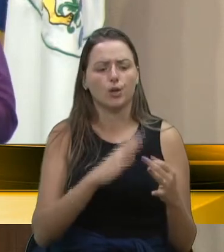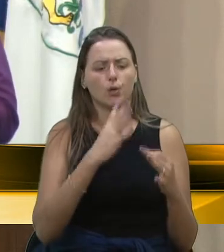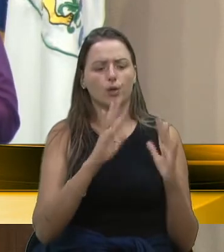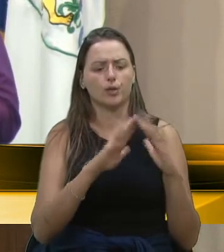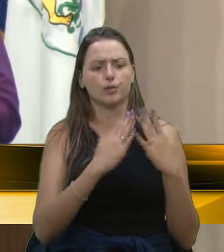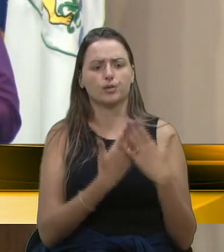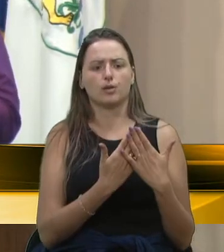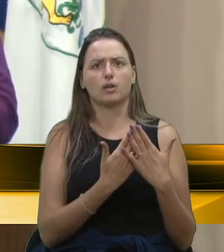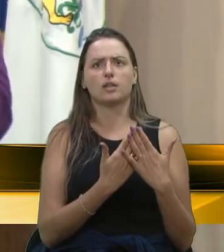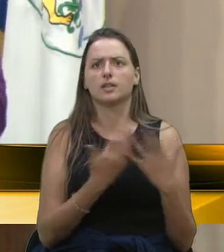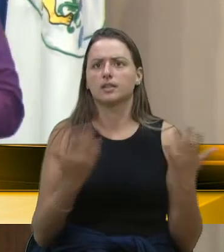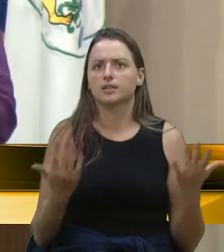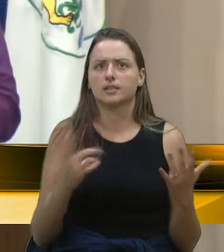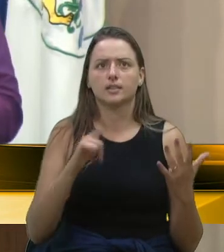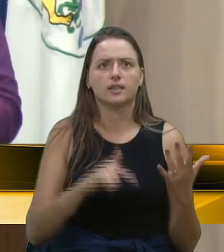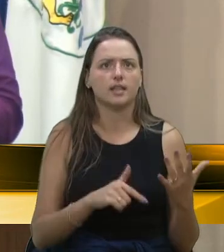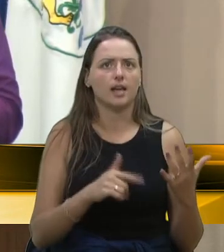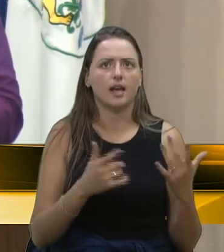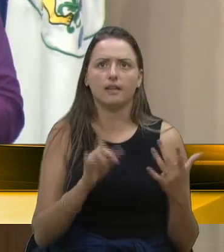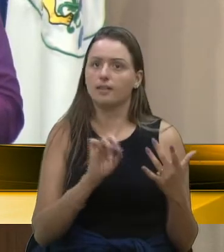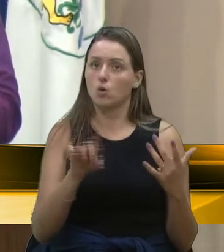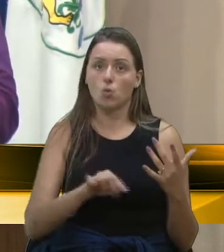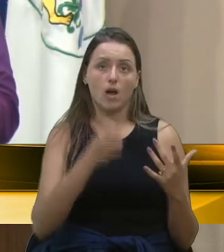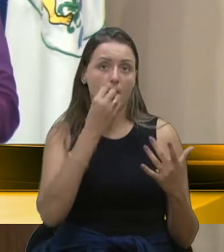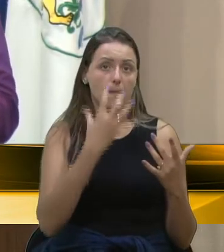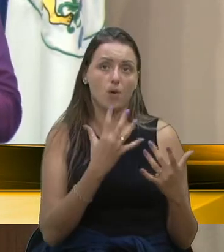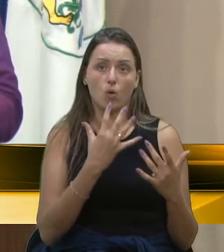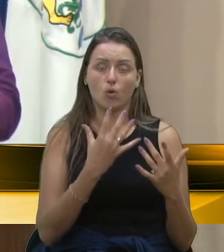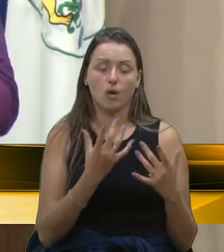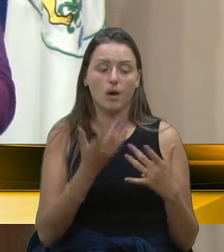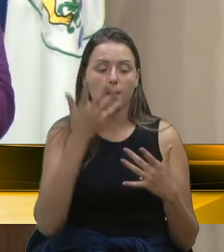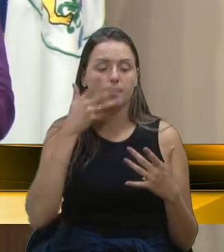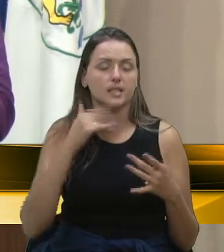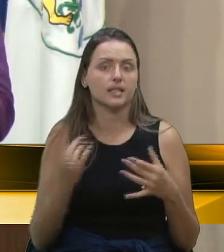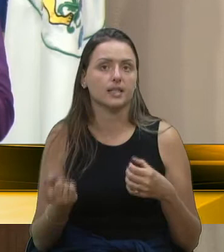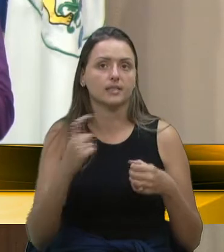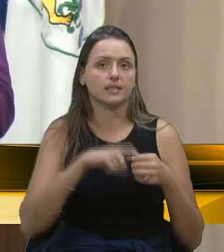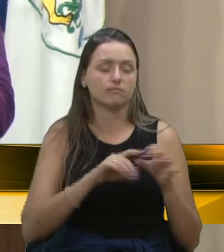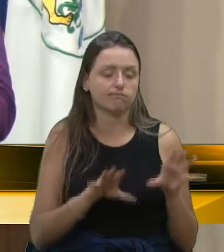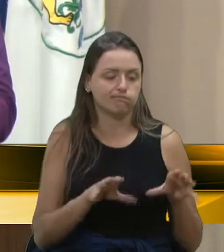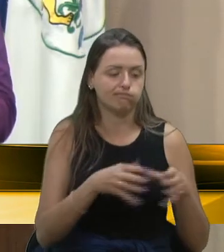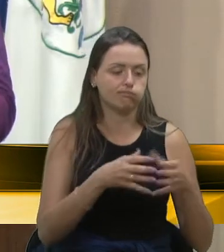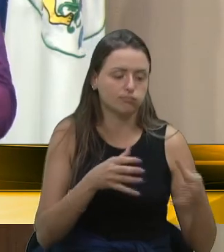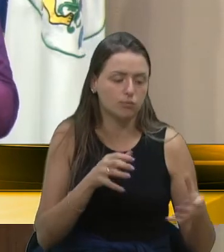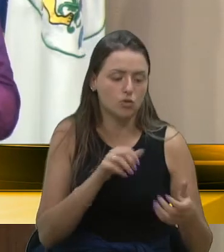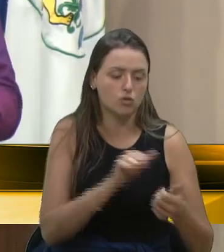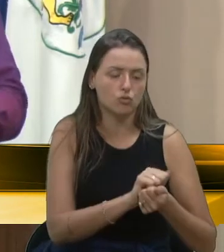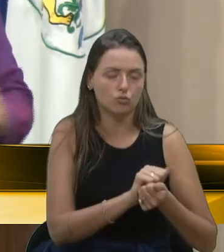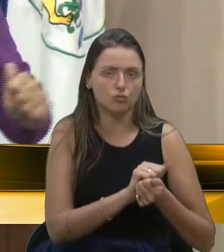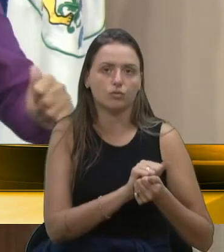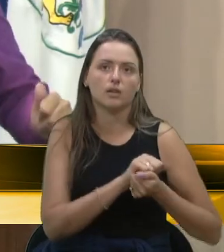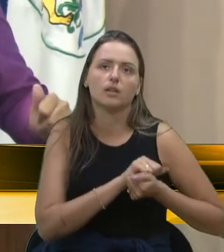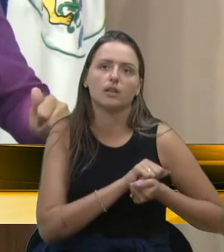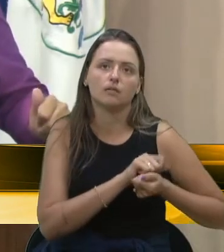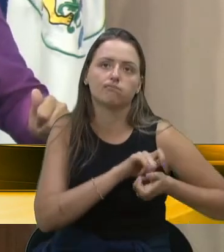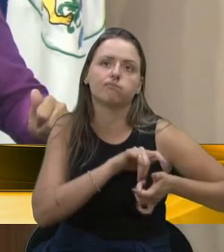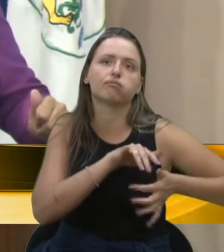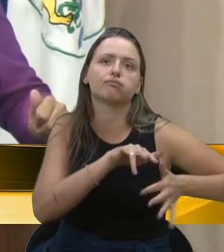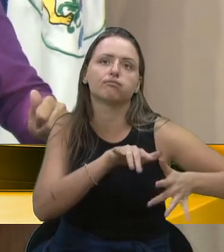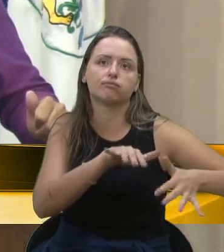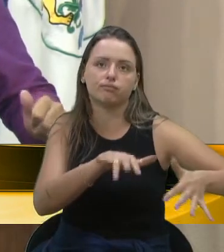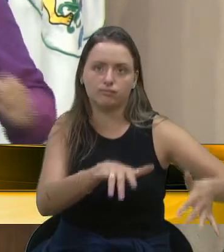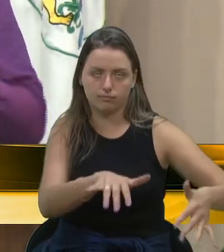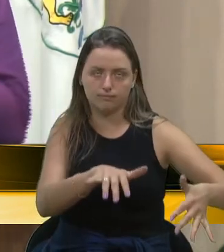que essas condições vão ser as mais propícias para que as crianças fiquem aglomeradas e dissemine o